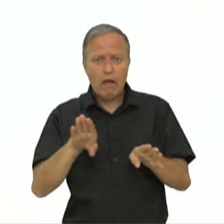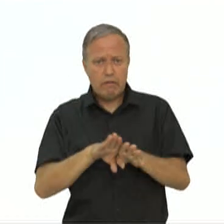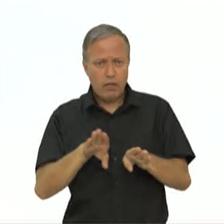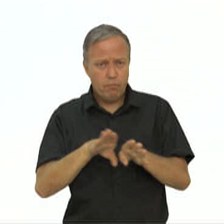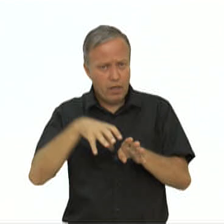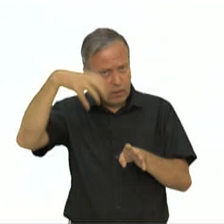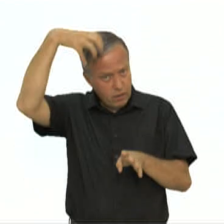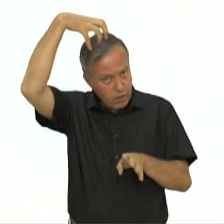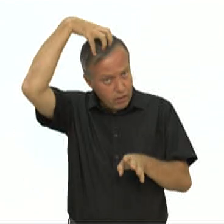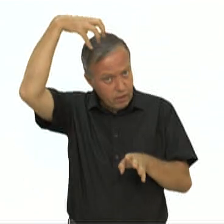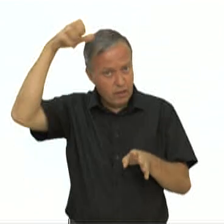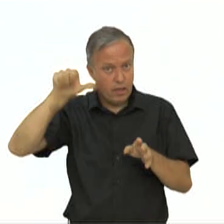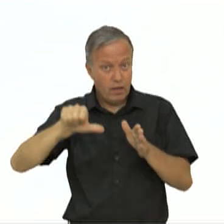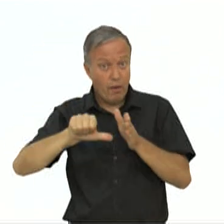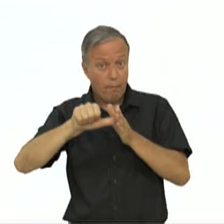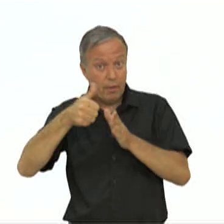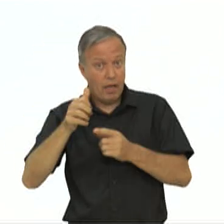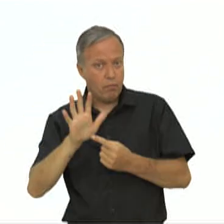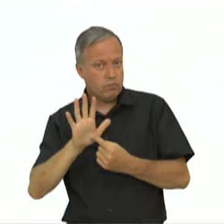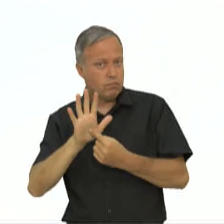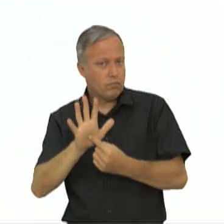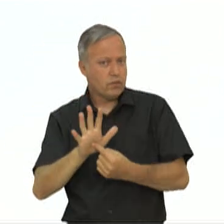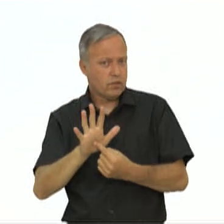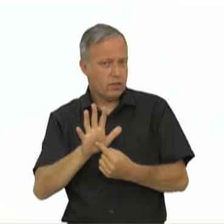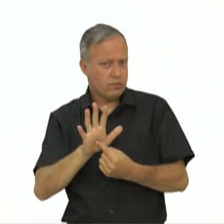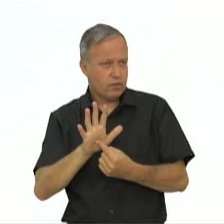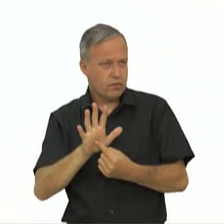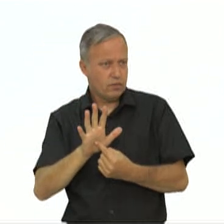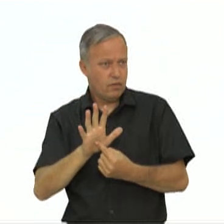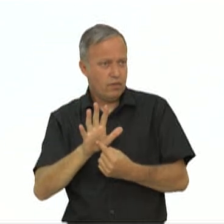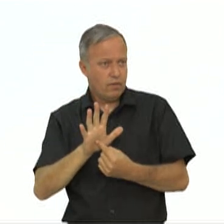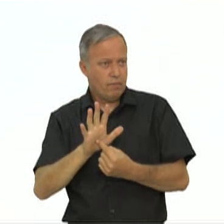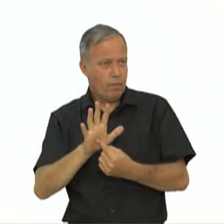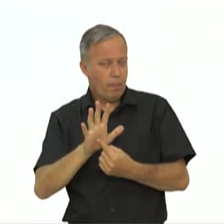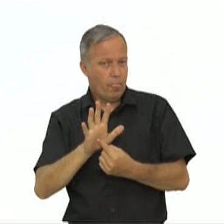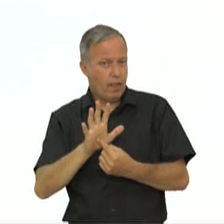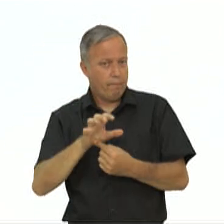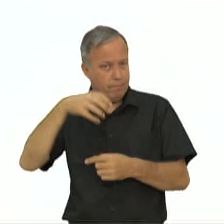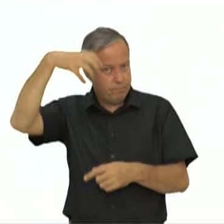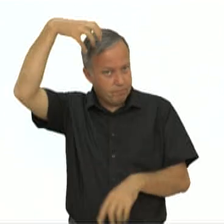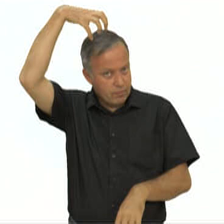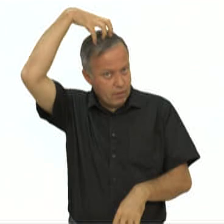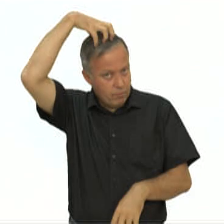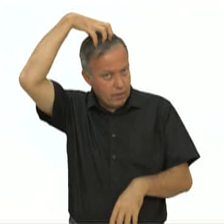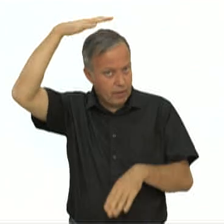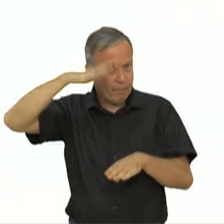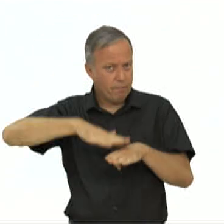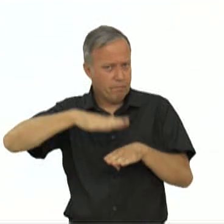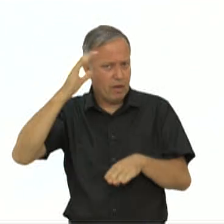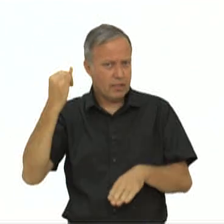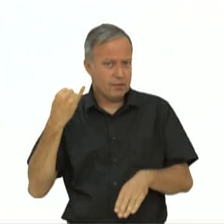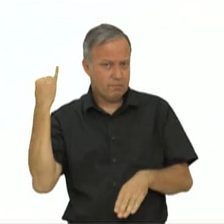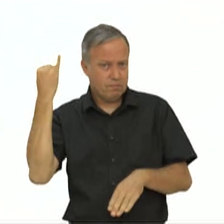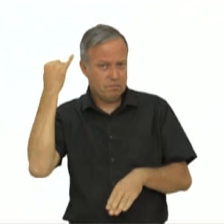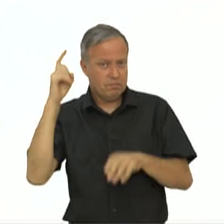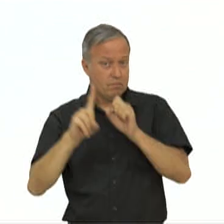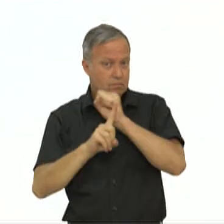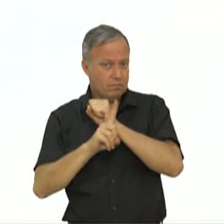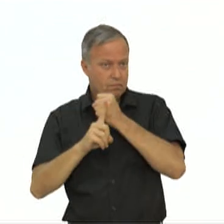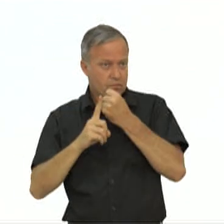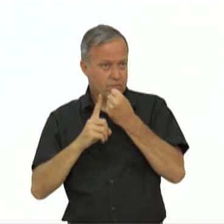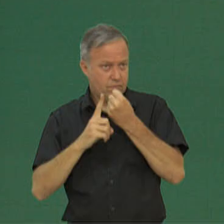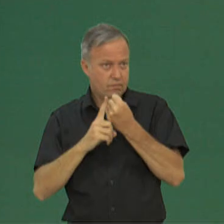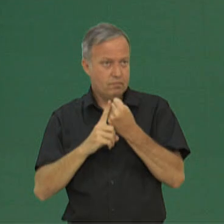papel principal nesta obra. Pensa assim, ó, o rei era a pessoa mais importante, é lógico que ele ia fazer os